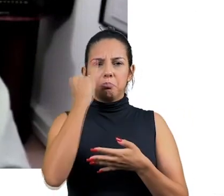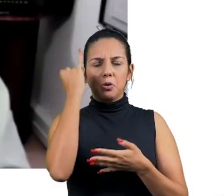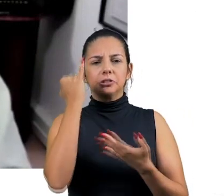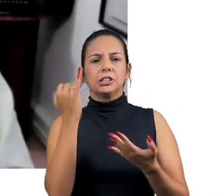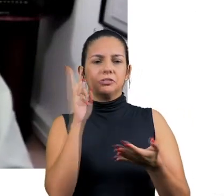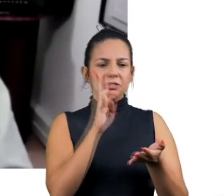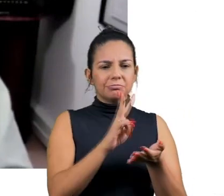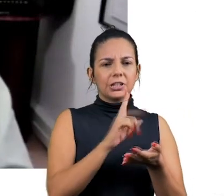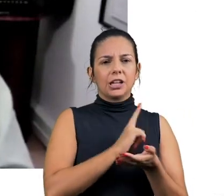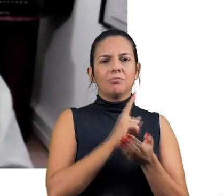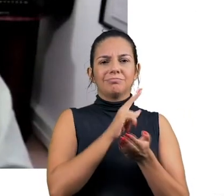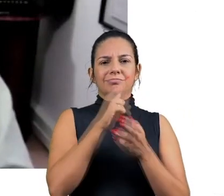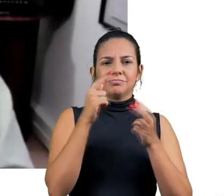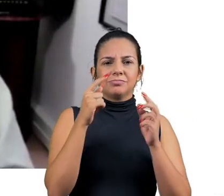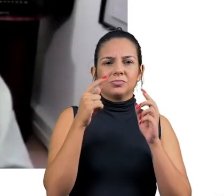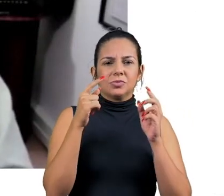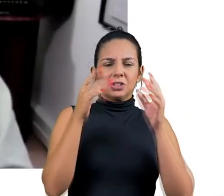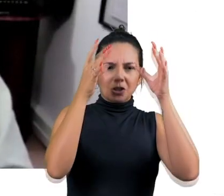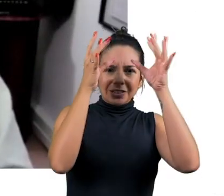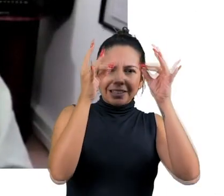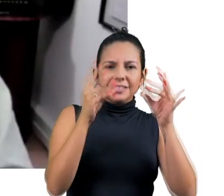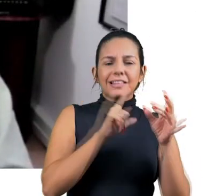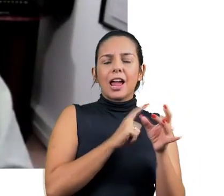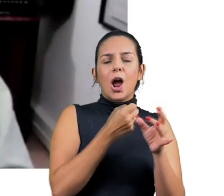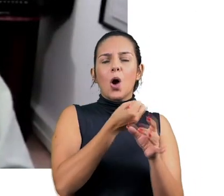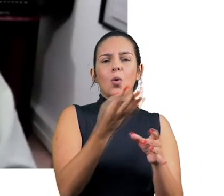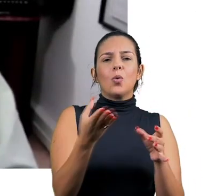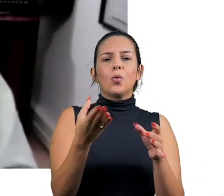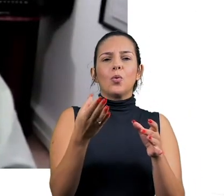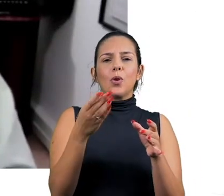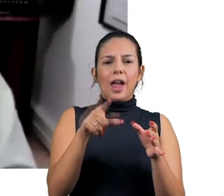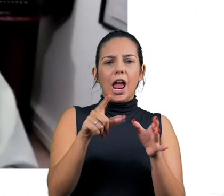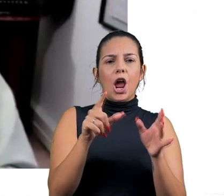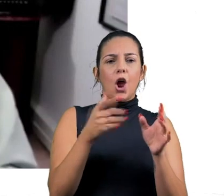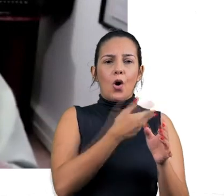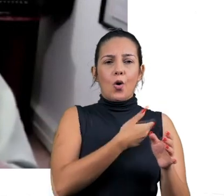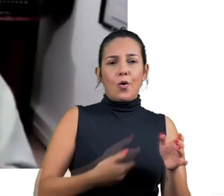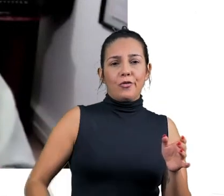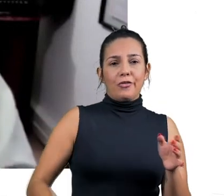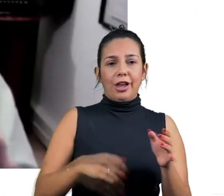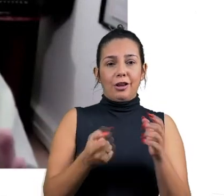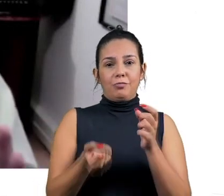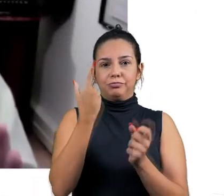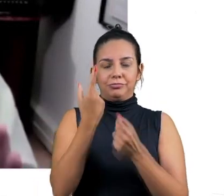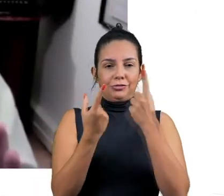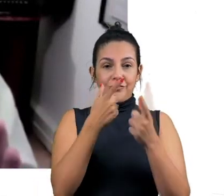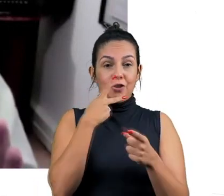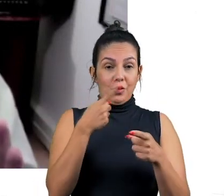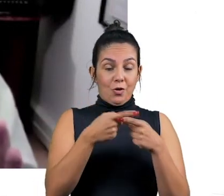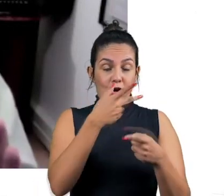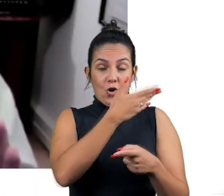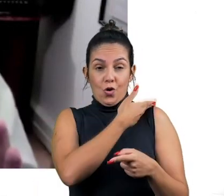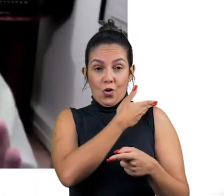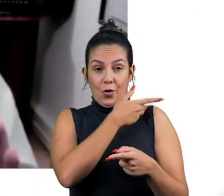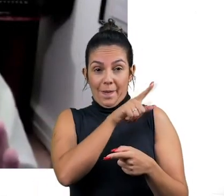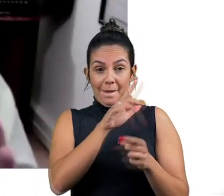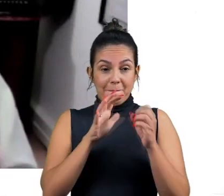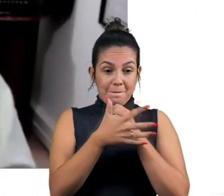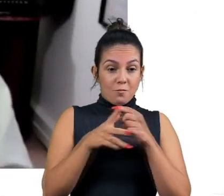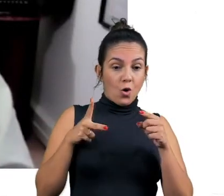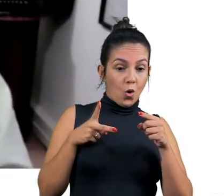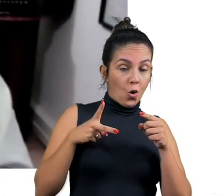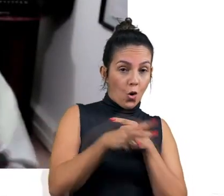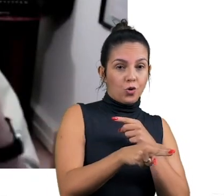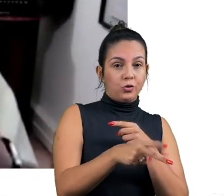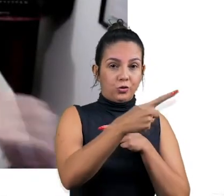importantes que têm a ver com o argumento do governantes ocidentais. Primeiro, a pandemia cortou esse processo de polarização